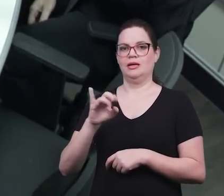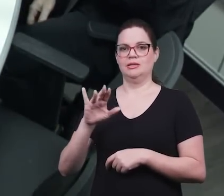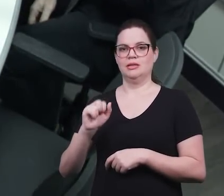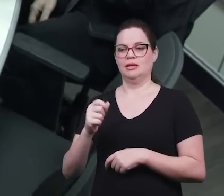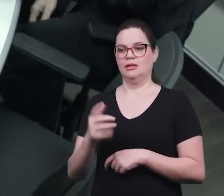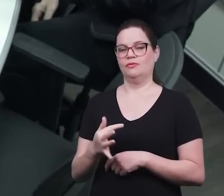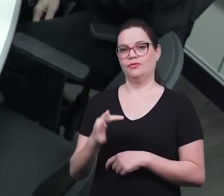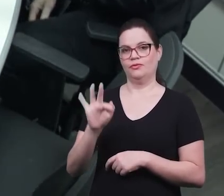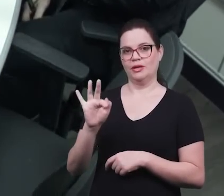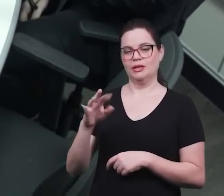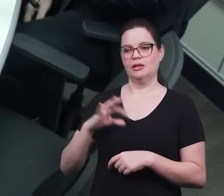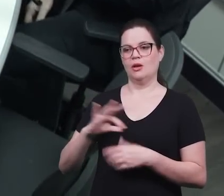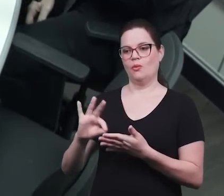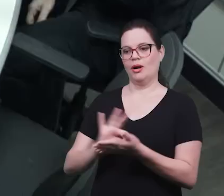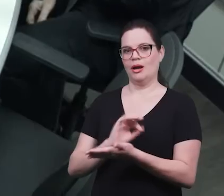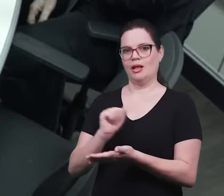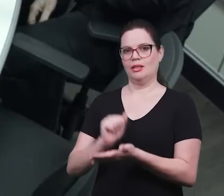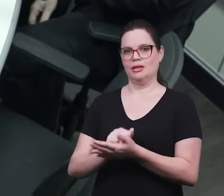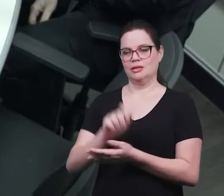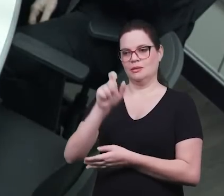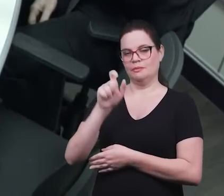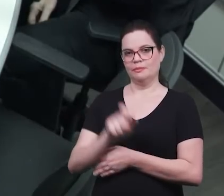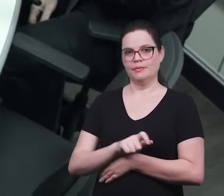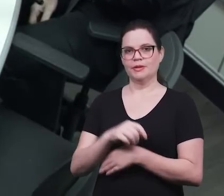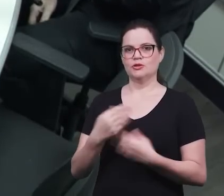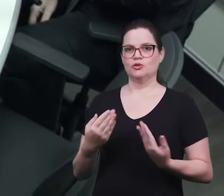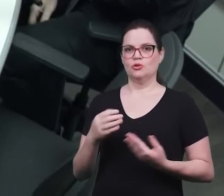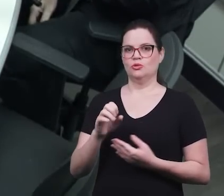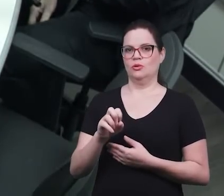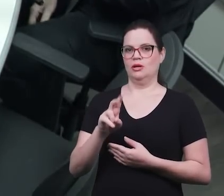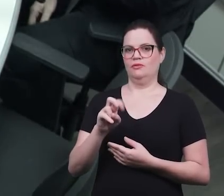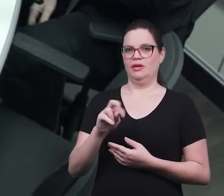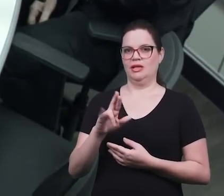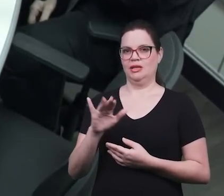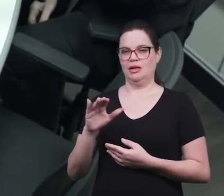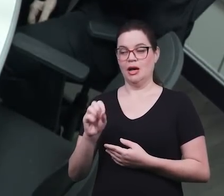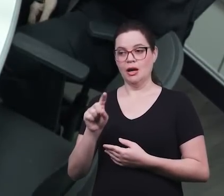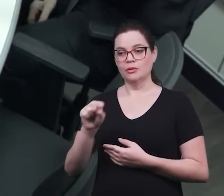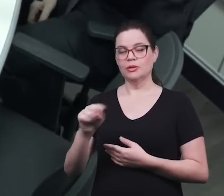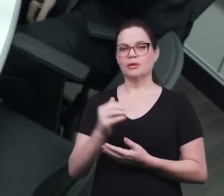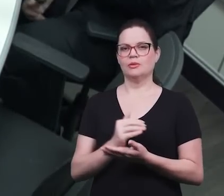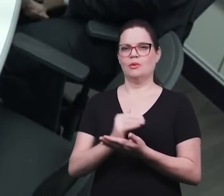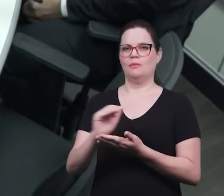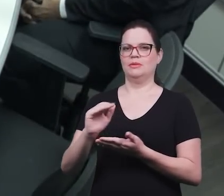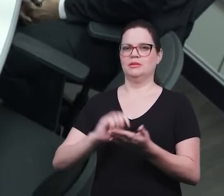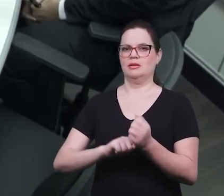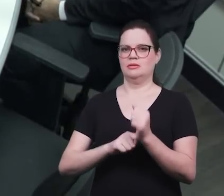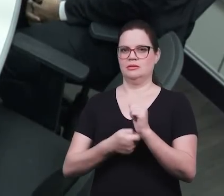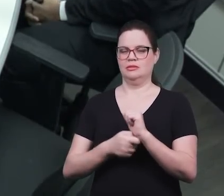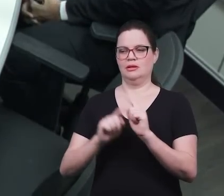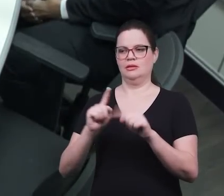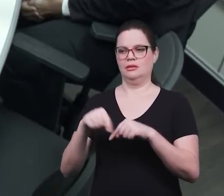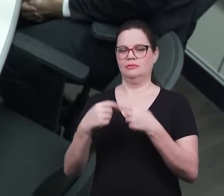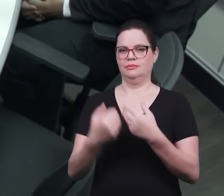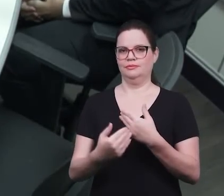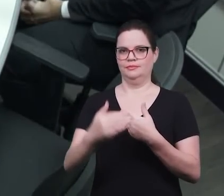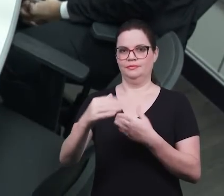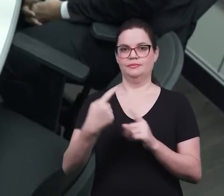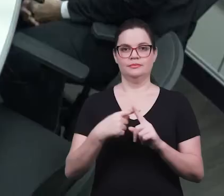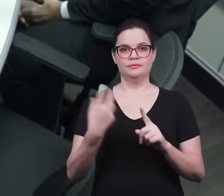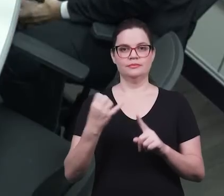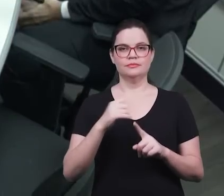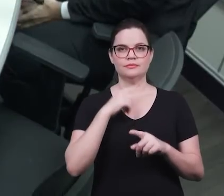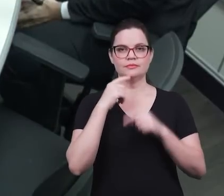do inventário, do espólio, né, na Receita Federal para gerar essa senha e, enfim, daí dá andamento. Mas se tiver